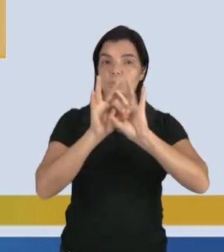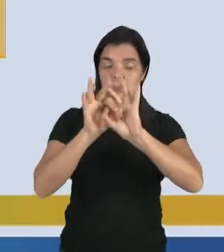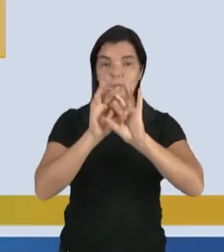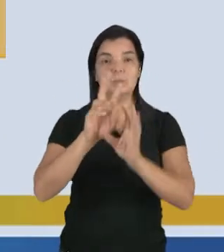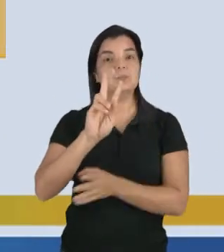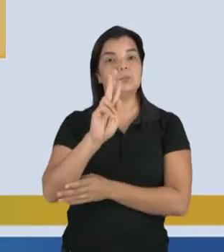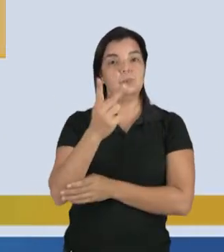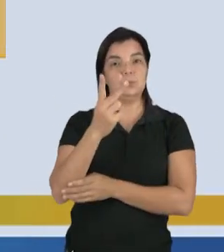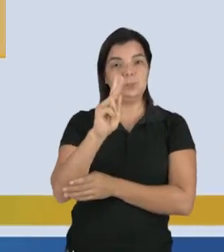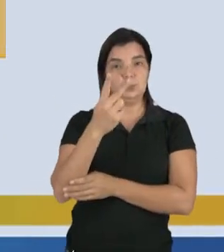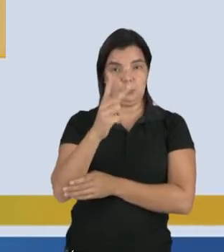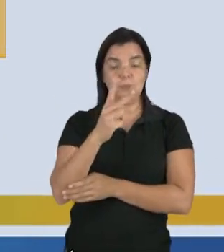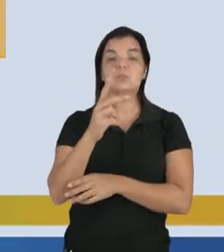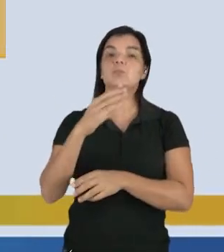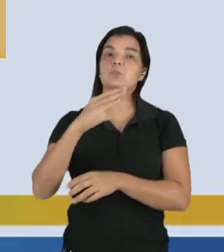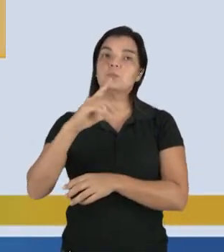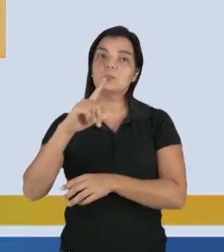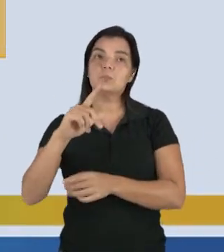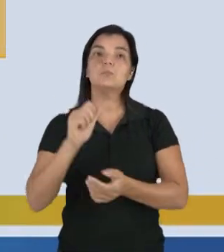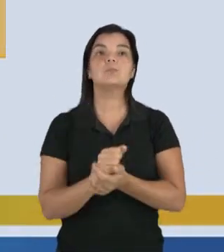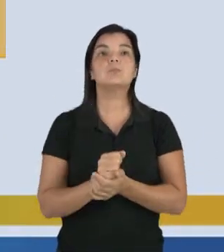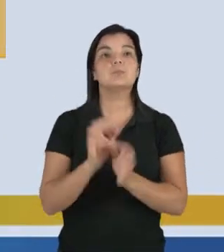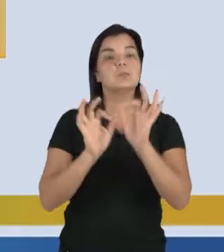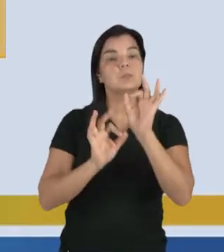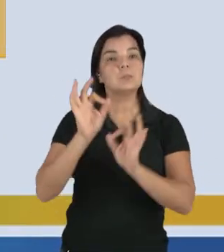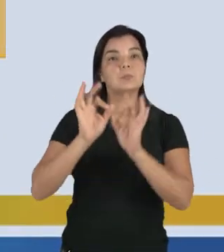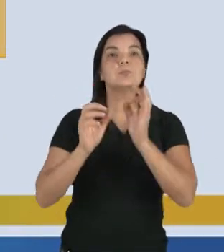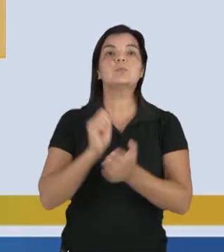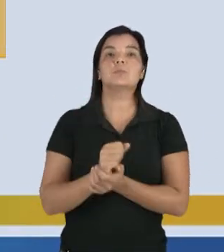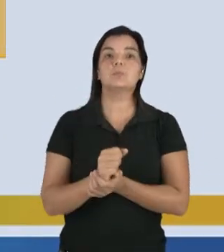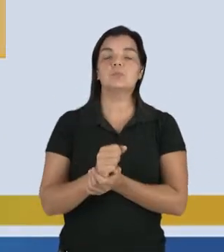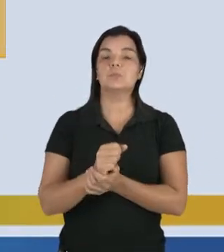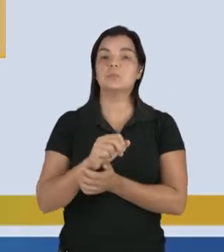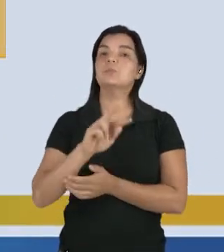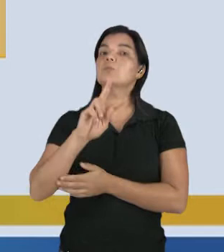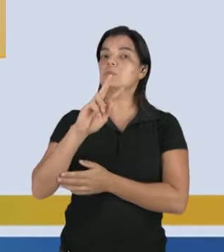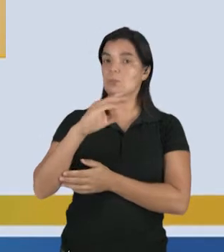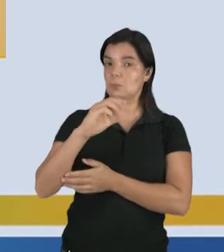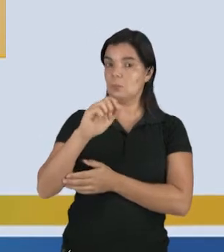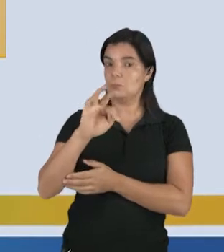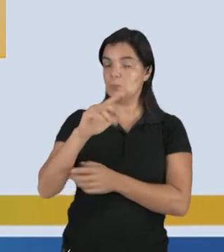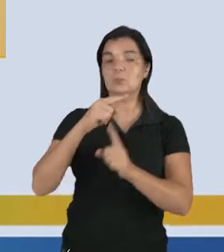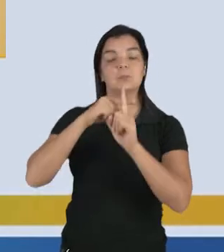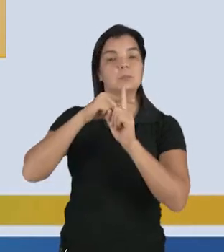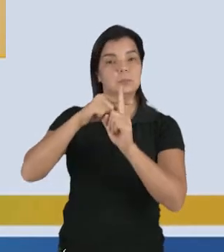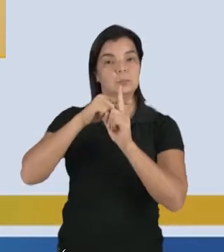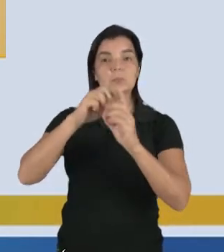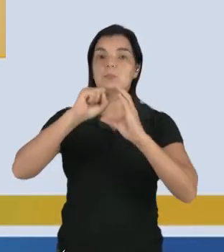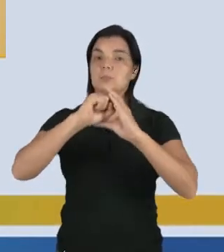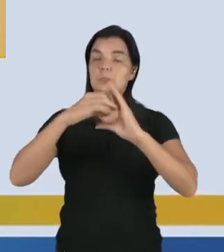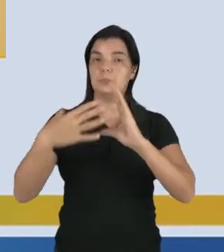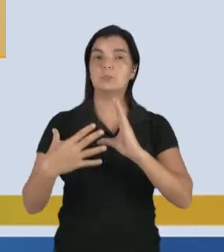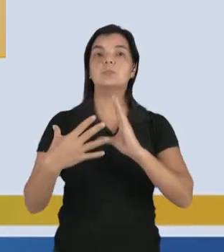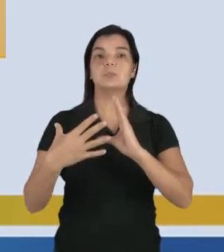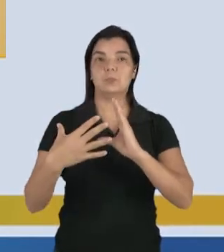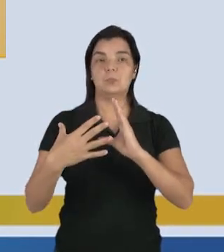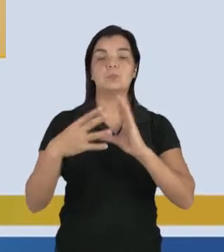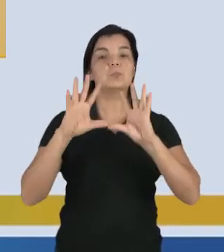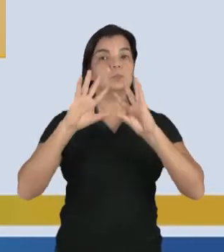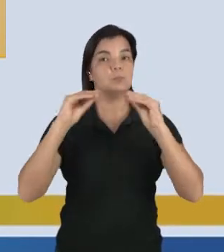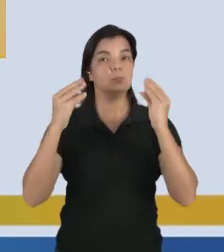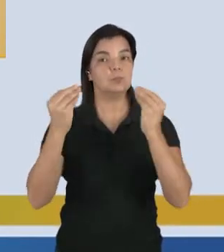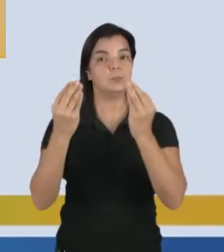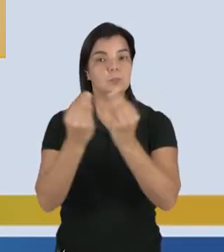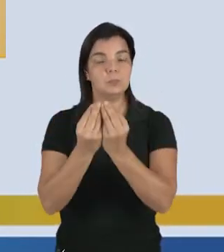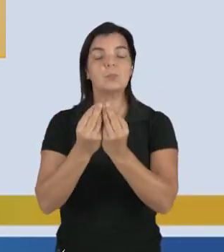aqui o hidrogênio com o cloro, e aí a gente tem a formação tanto do cátion, que é o que vai caracterizar uma